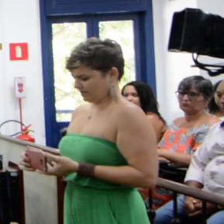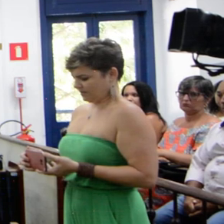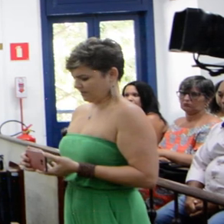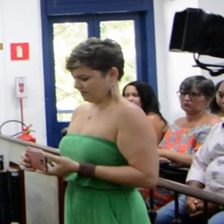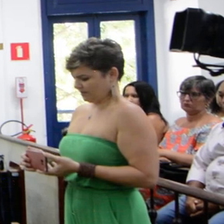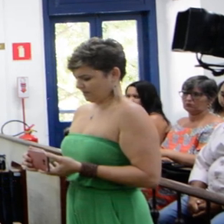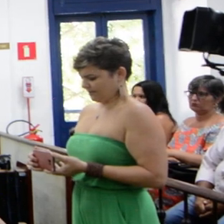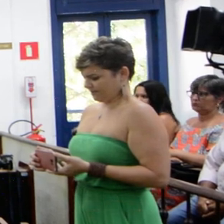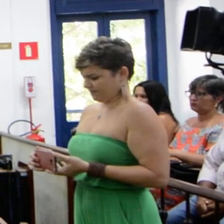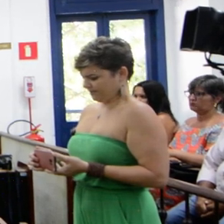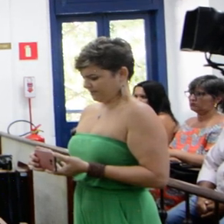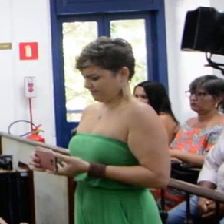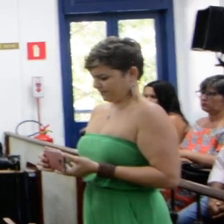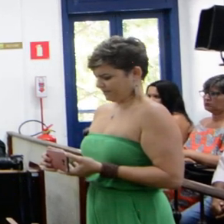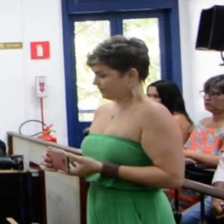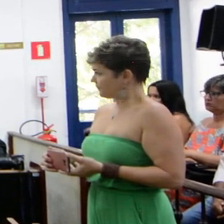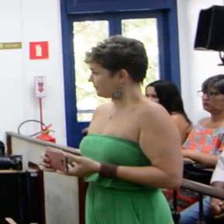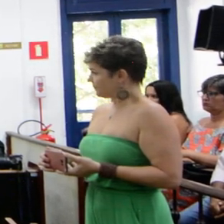Vereador Guilherme Arão.